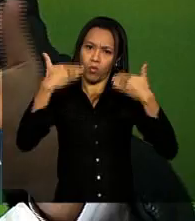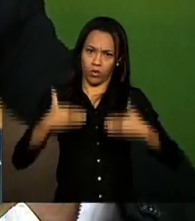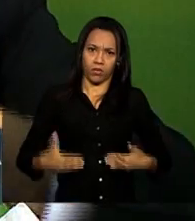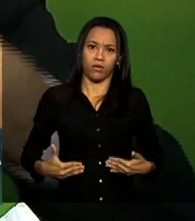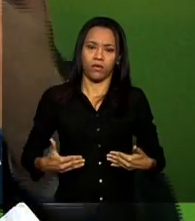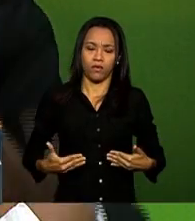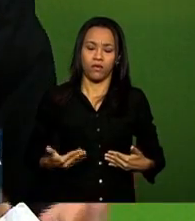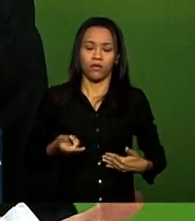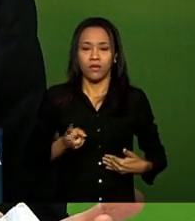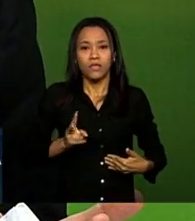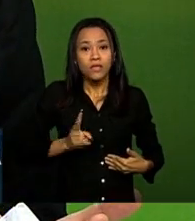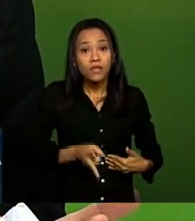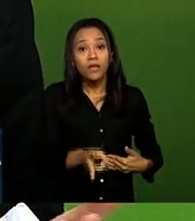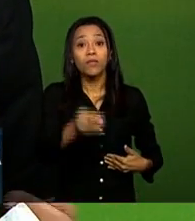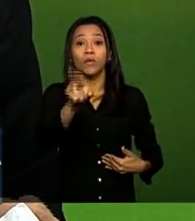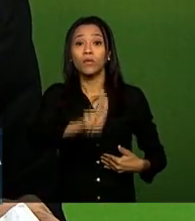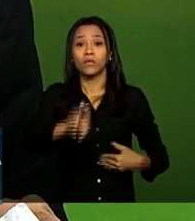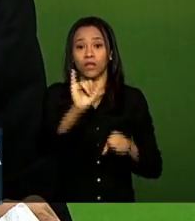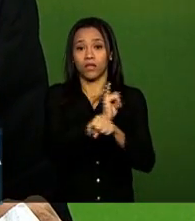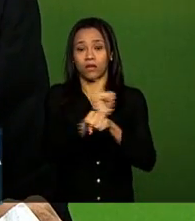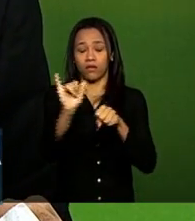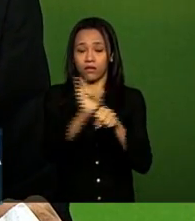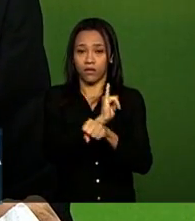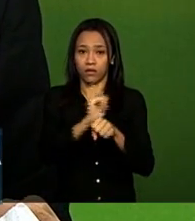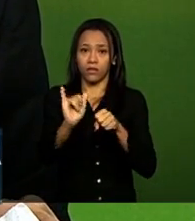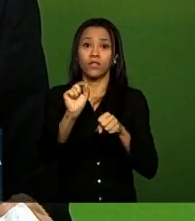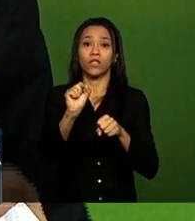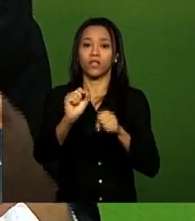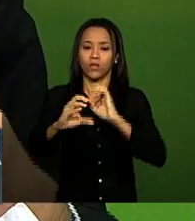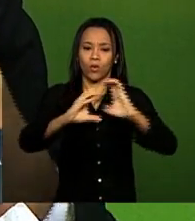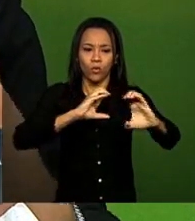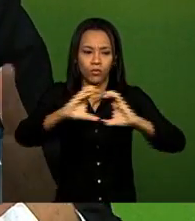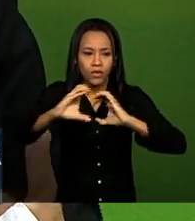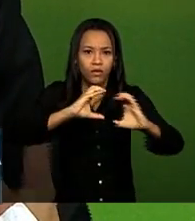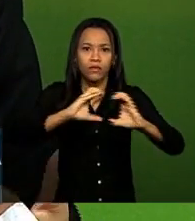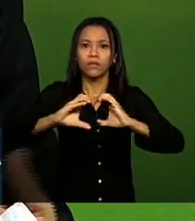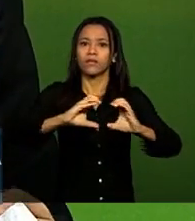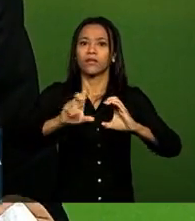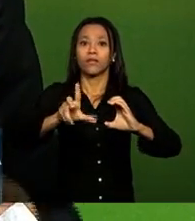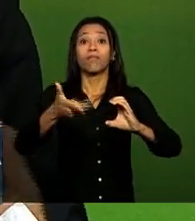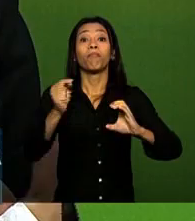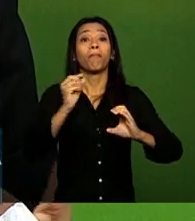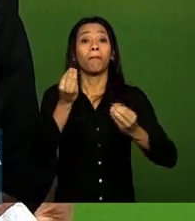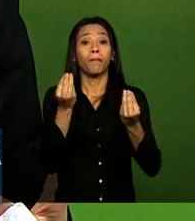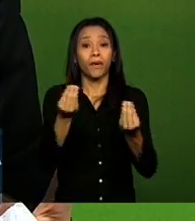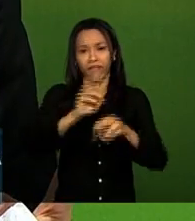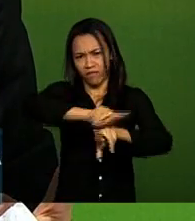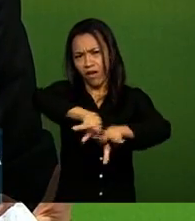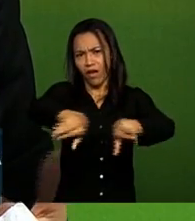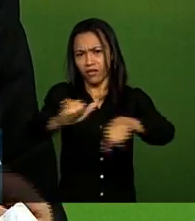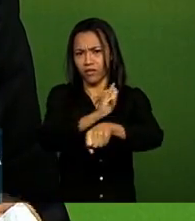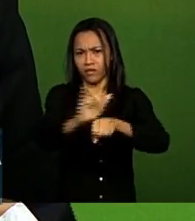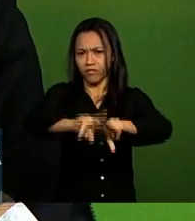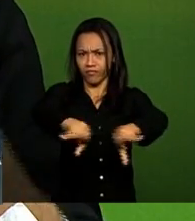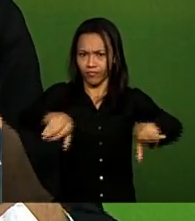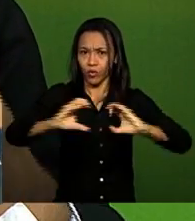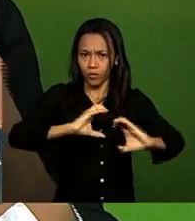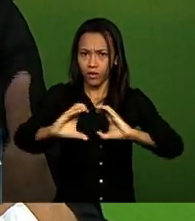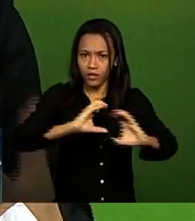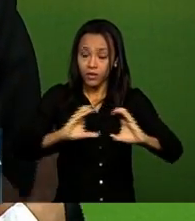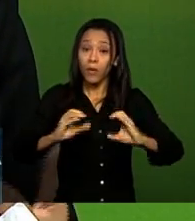vez mais usar o seus instrumentos de comunicação para favorecer este diálogo aberto